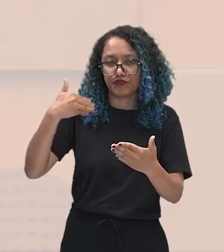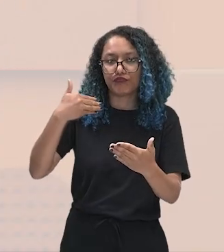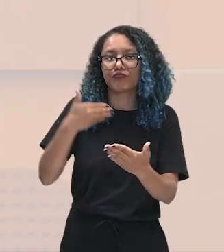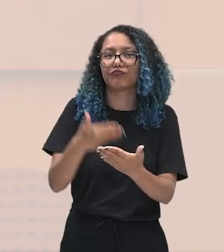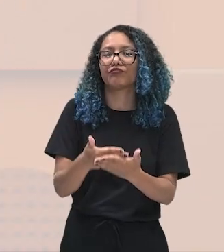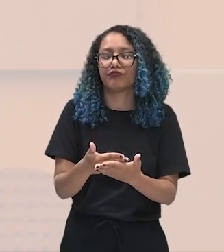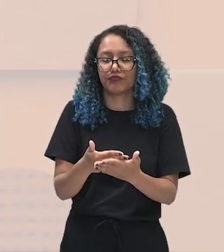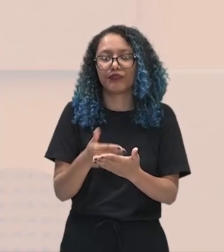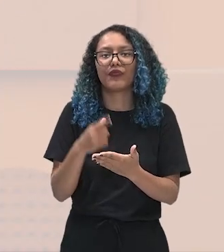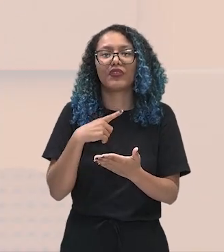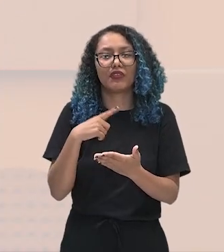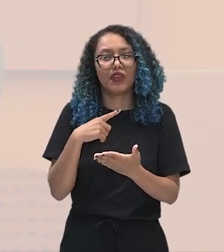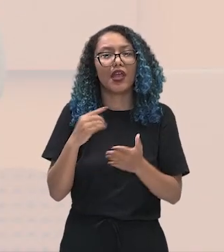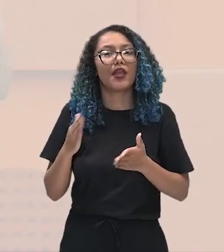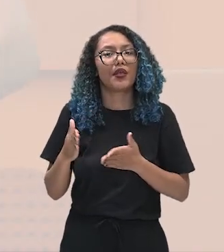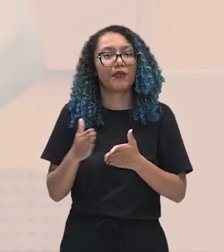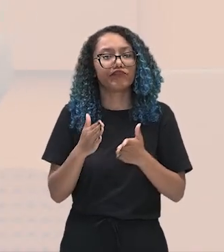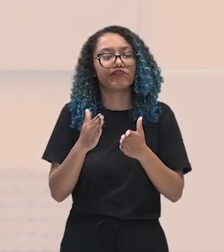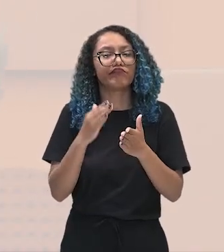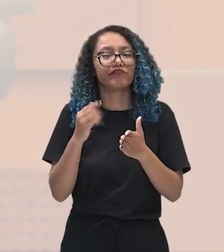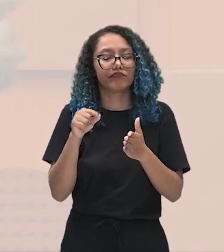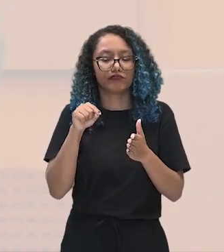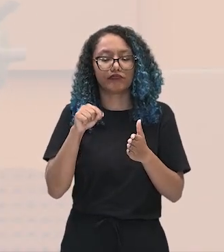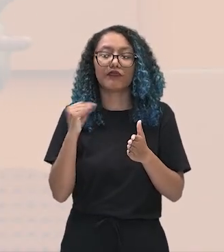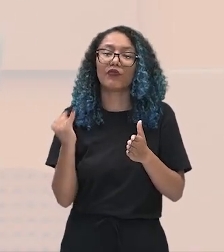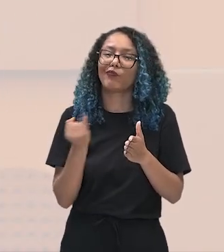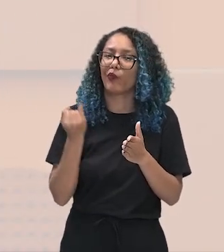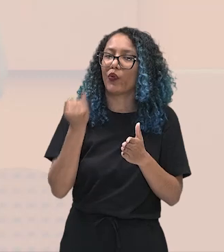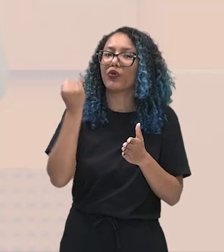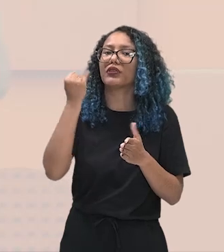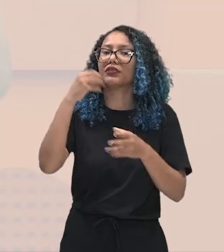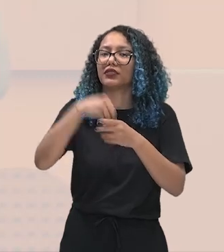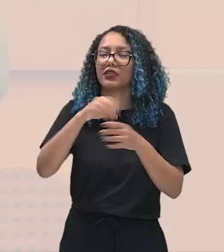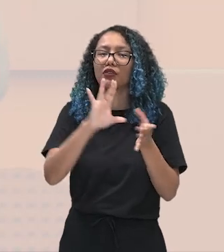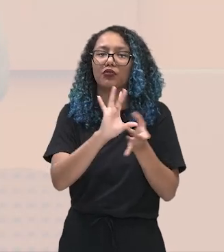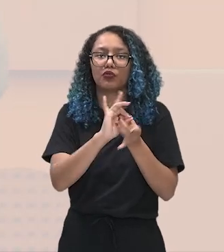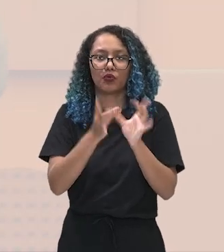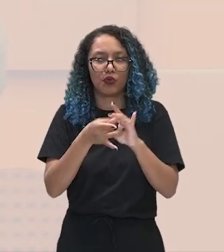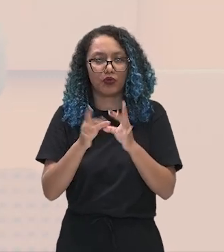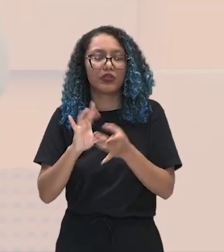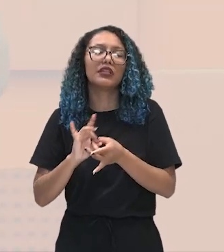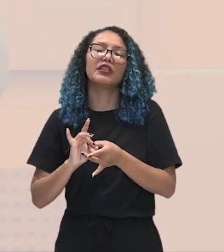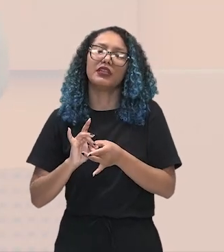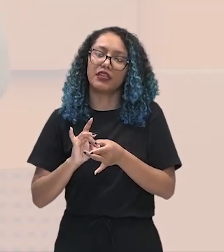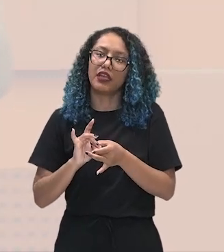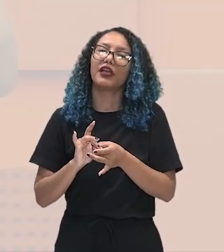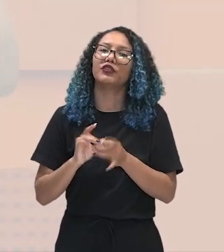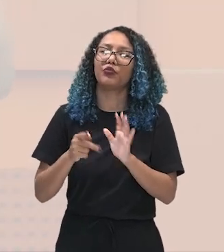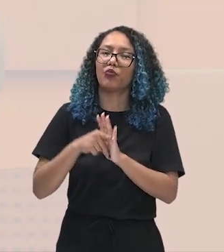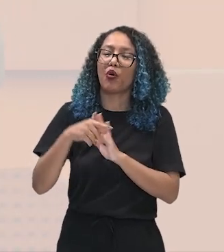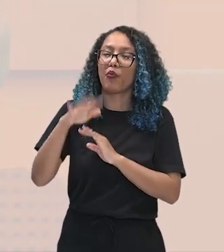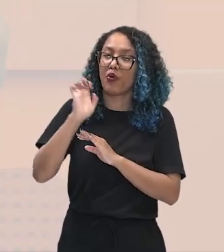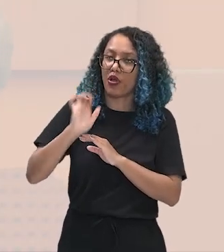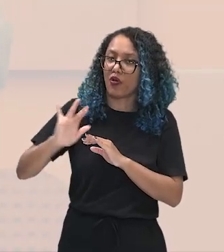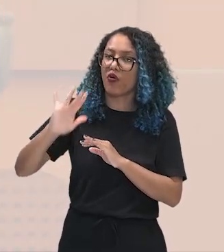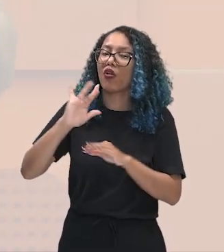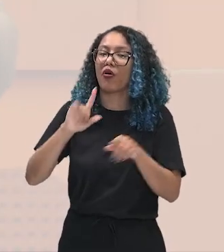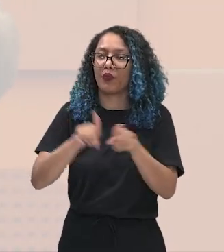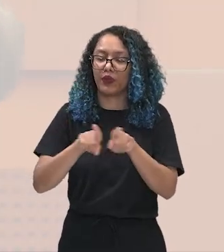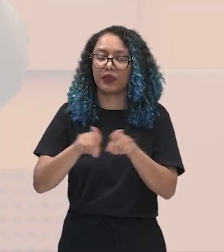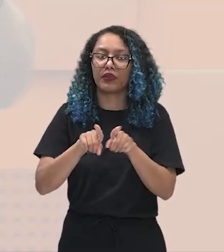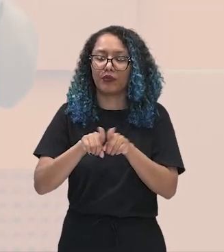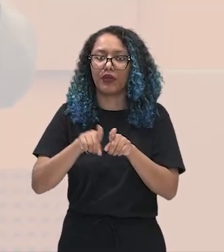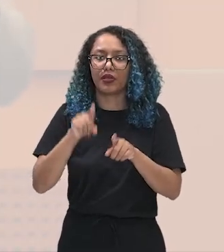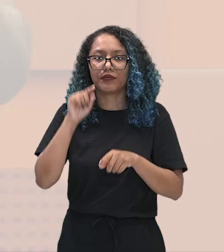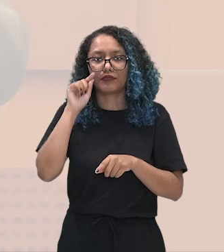uma importância aí também dentro deste contexto dessas transformações que a Europa está vivenciando neste momento aí